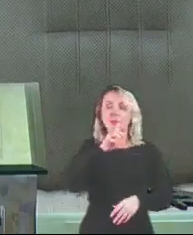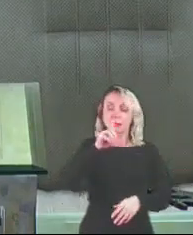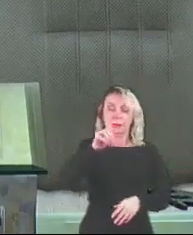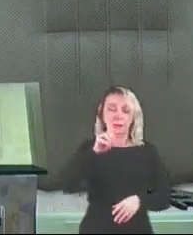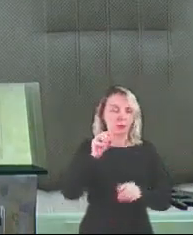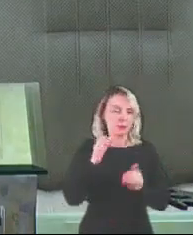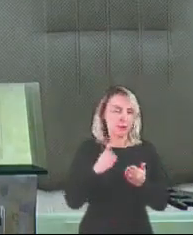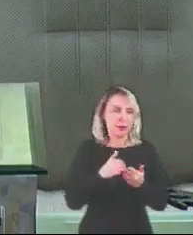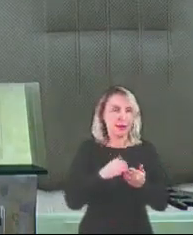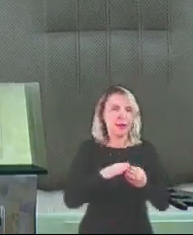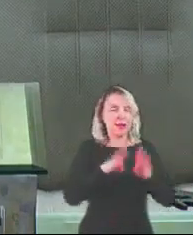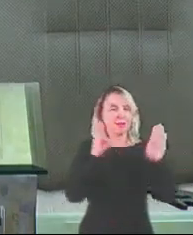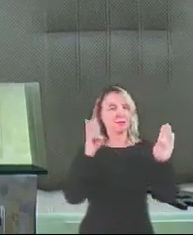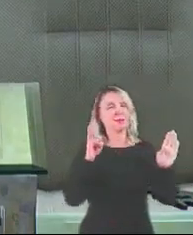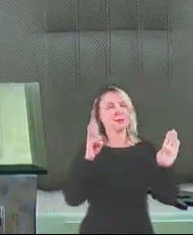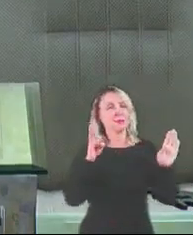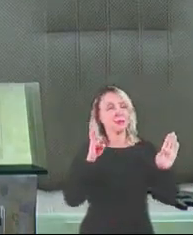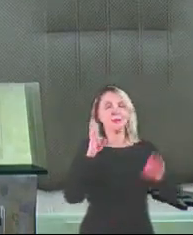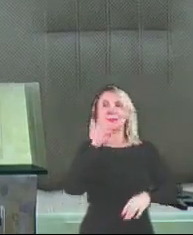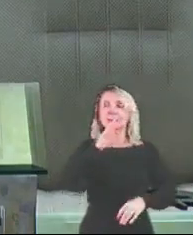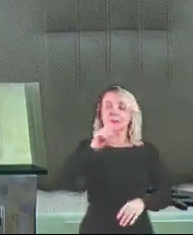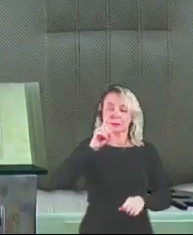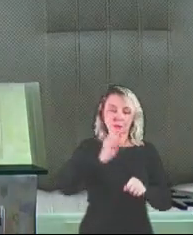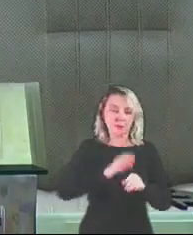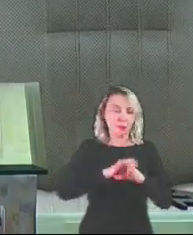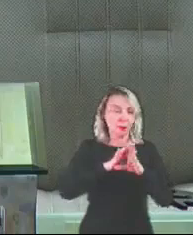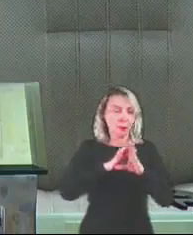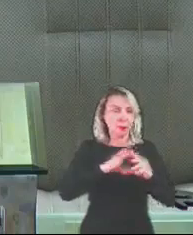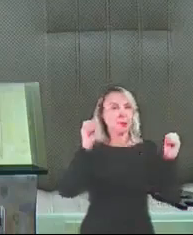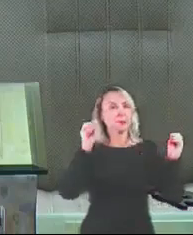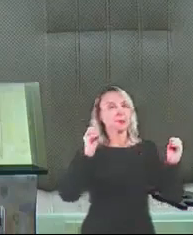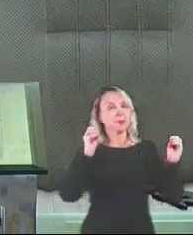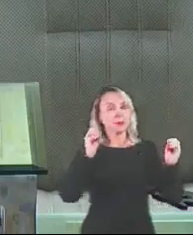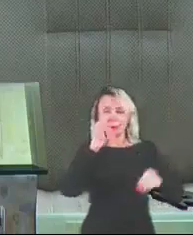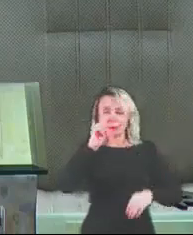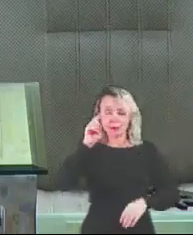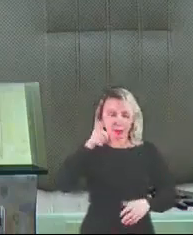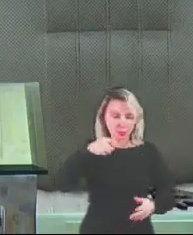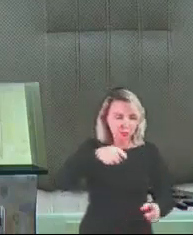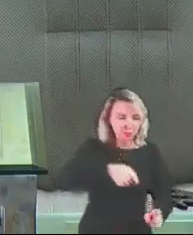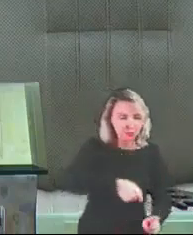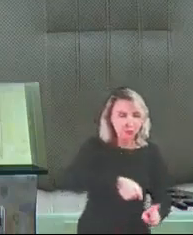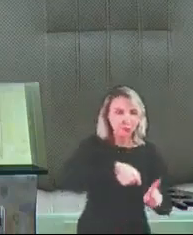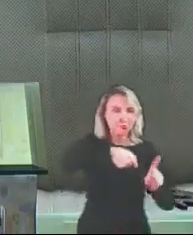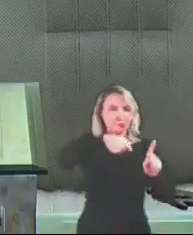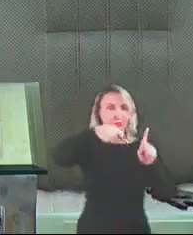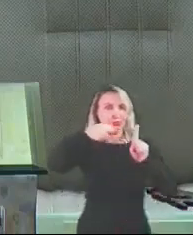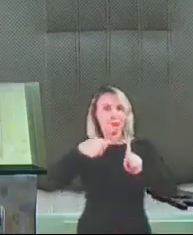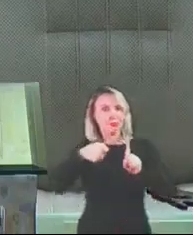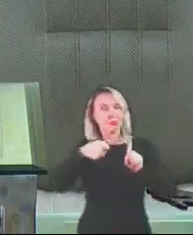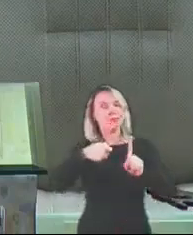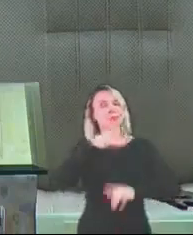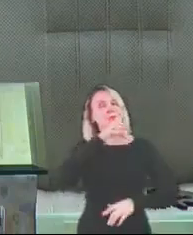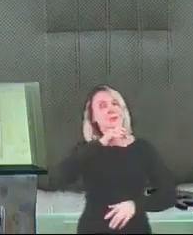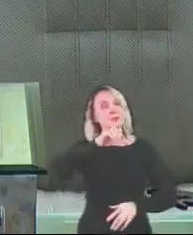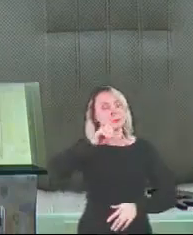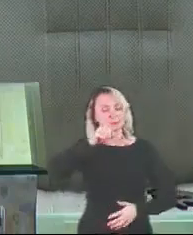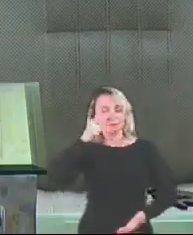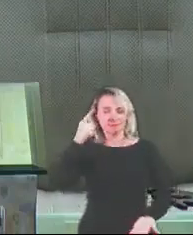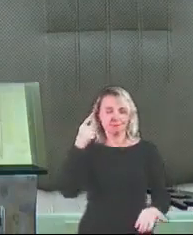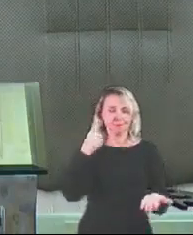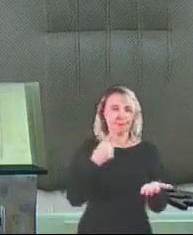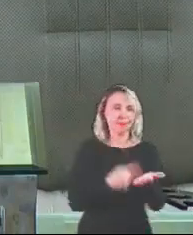cura, Deus levanta, Deus estabelece, Deus manda,